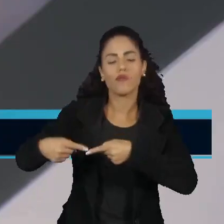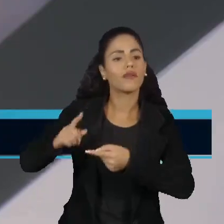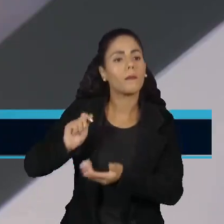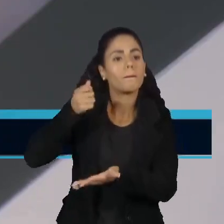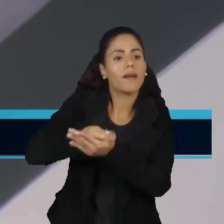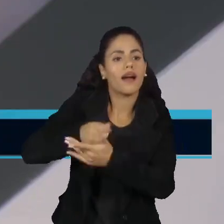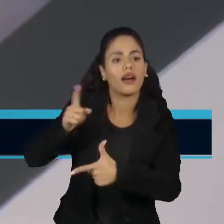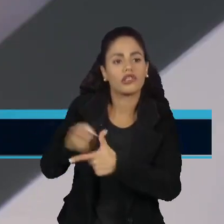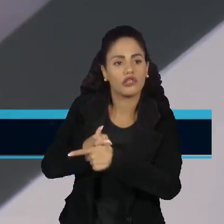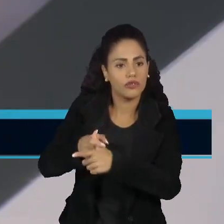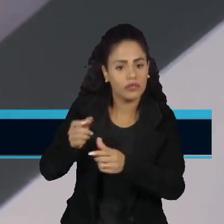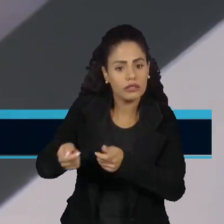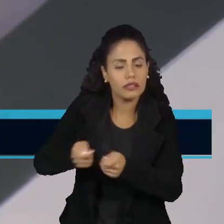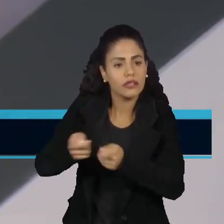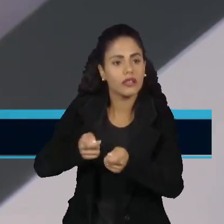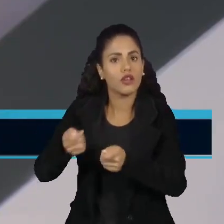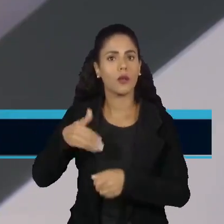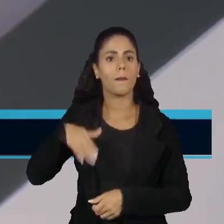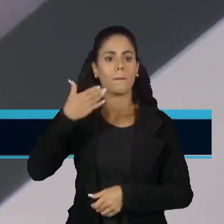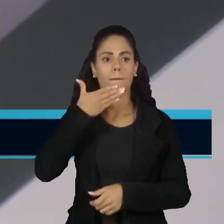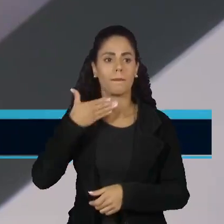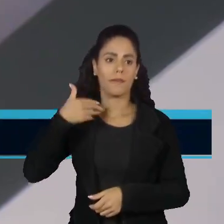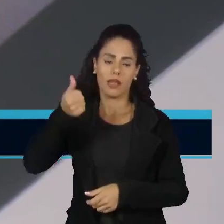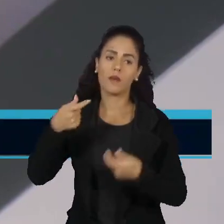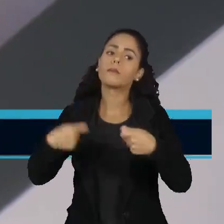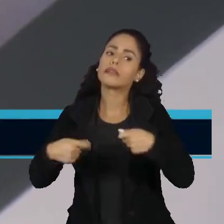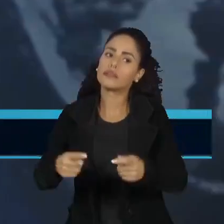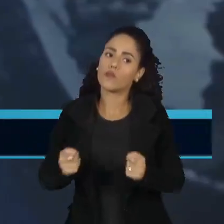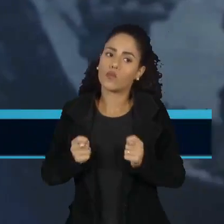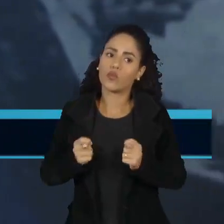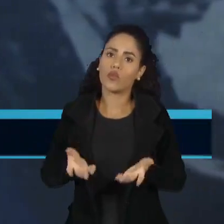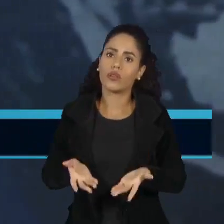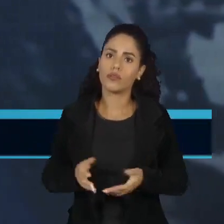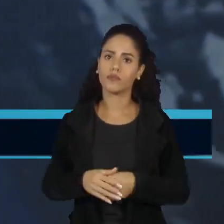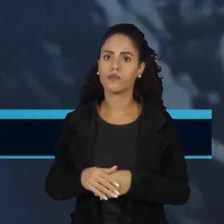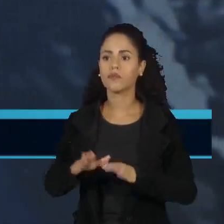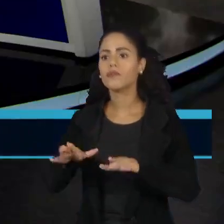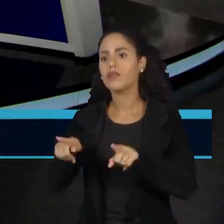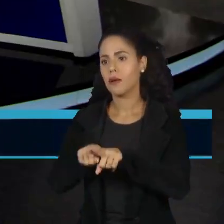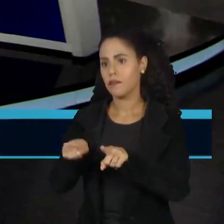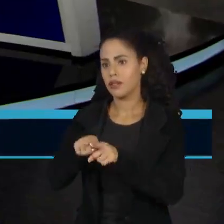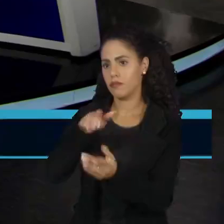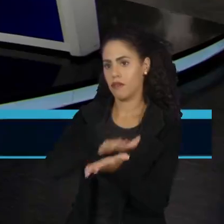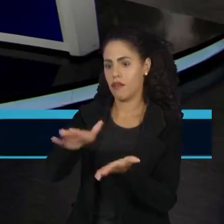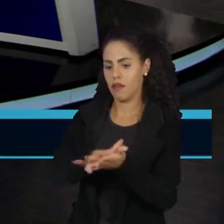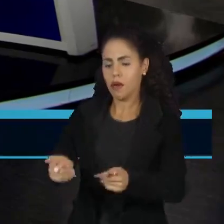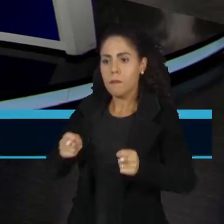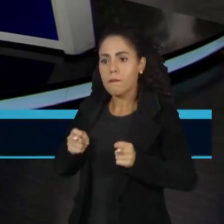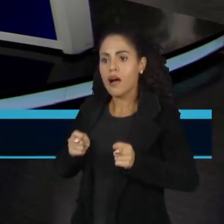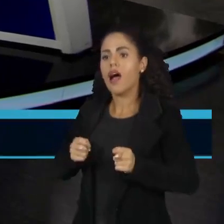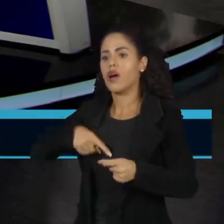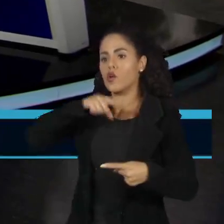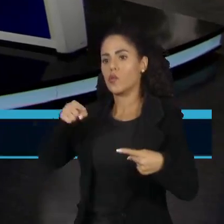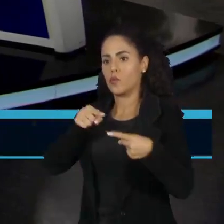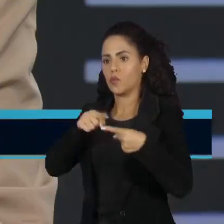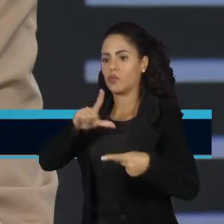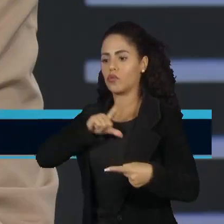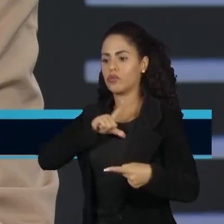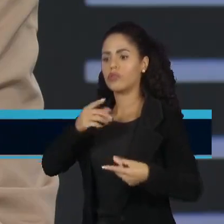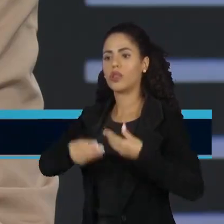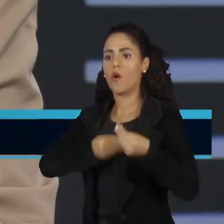e ter uma condução mais prudente da política fiscal. Por outro lado, o arcabouço fiscal, né, ele tem uma proposta de dar